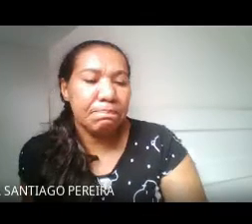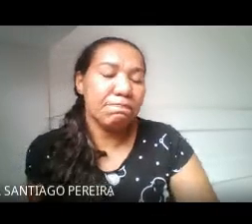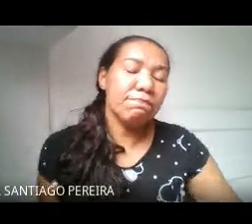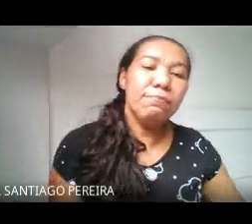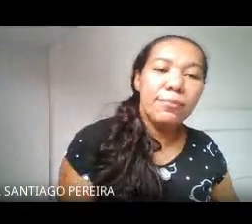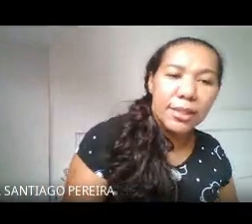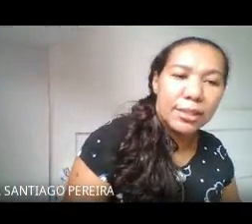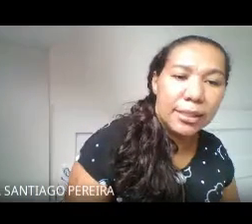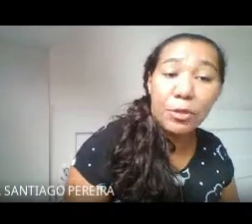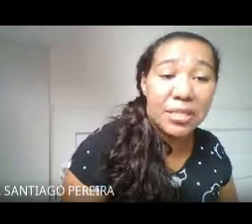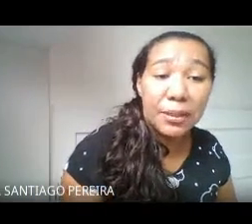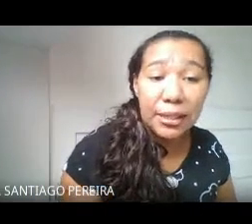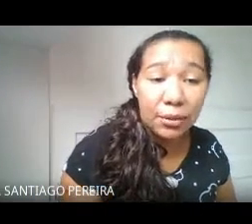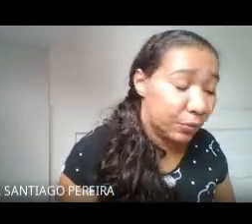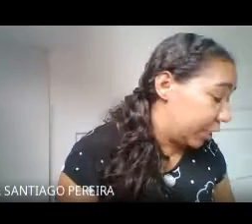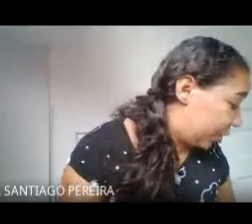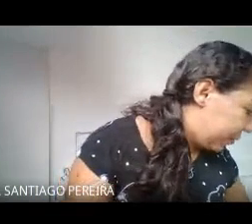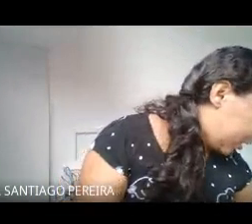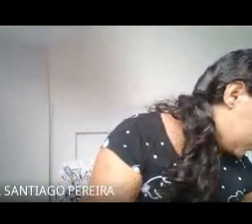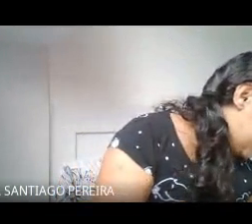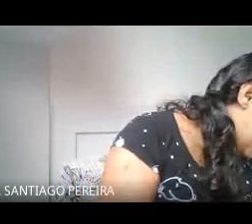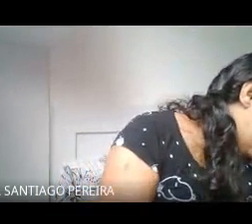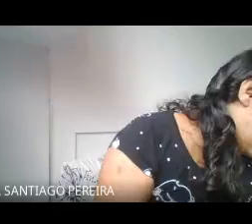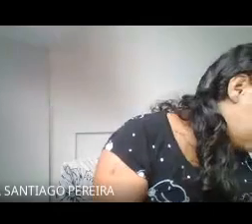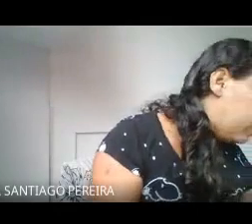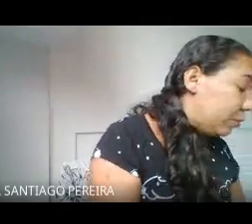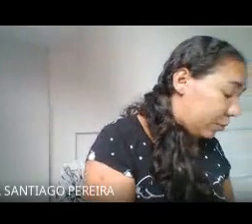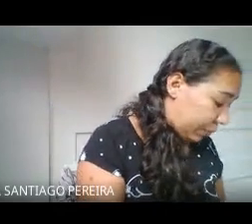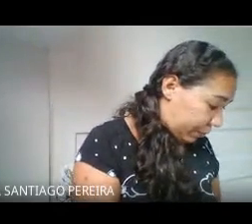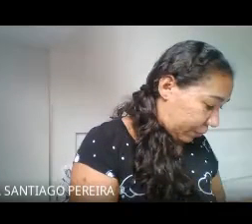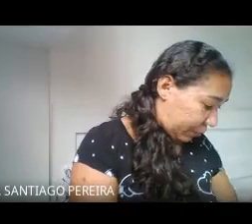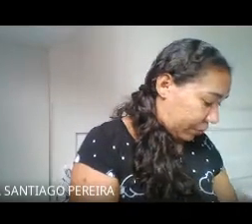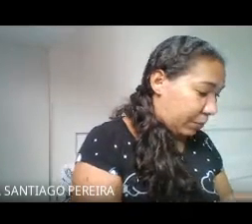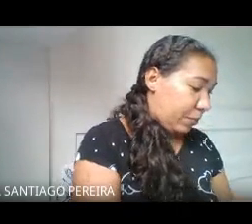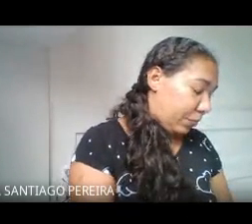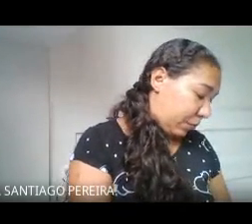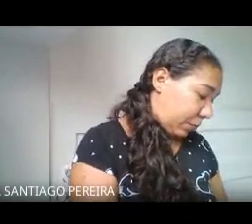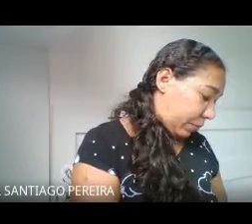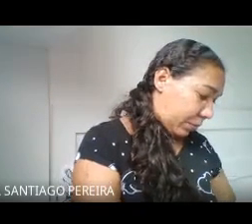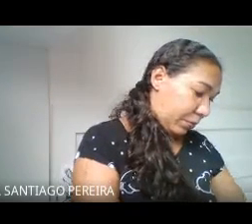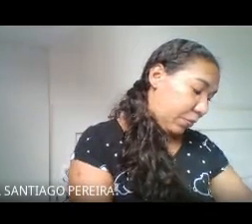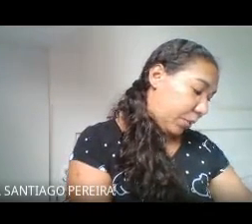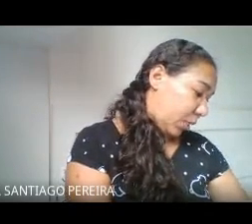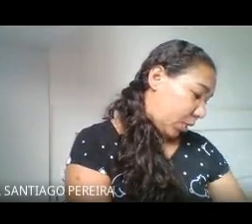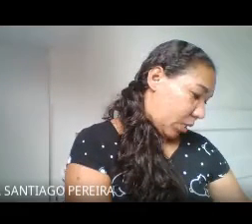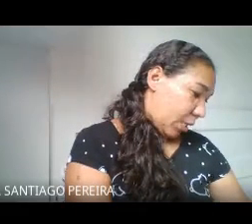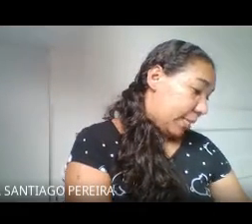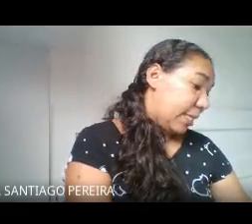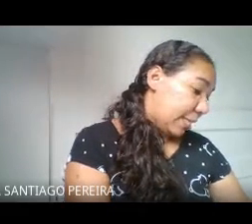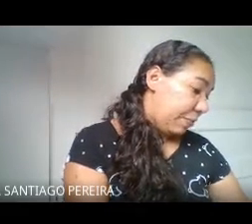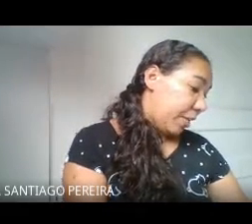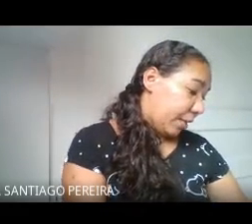semana. Na próxima semana, não. Sexta-feira, deixa eu ver aqui no horário logo.